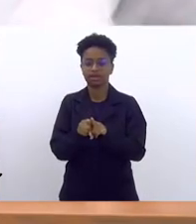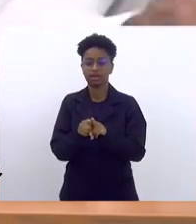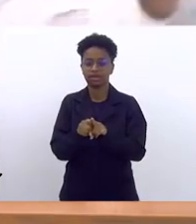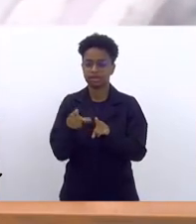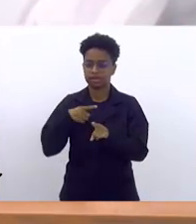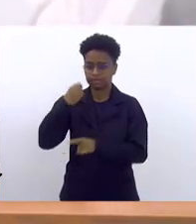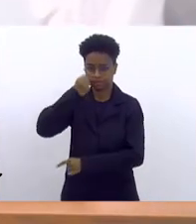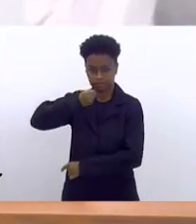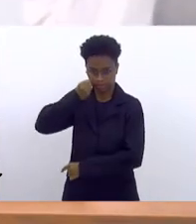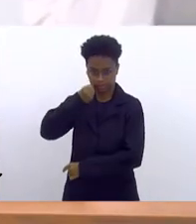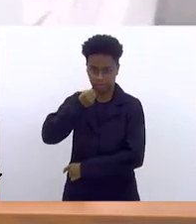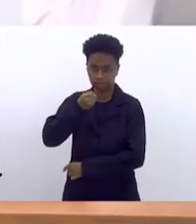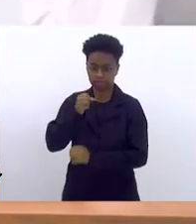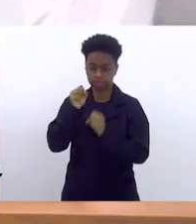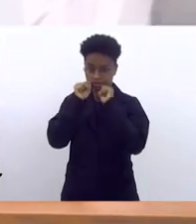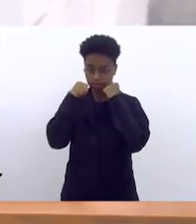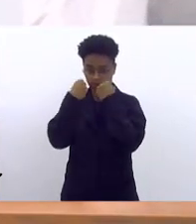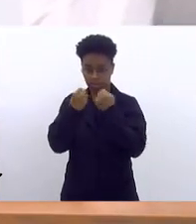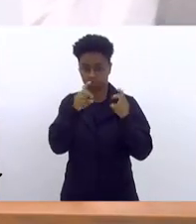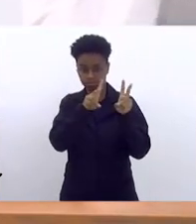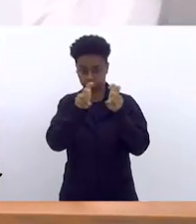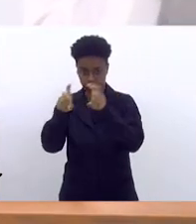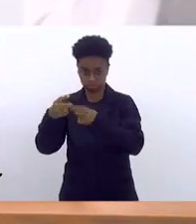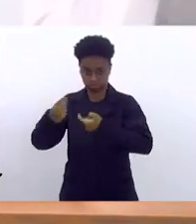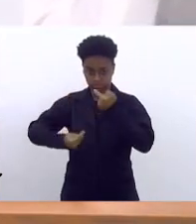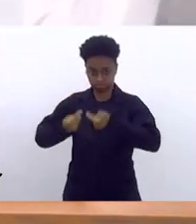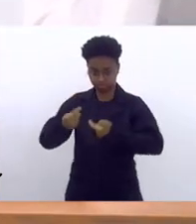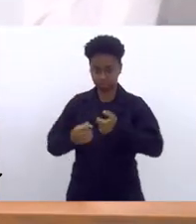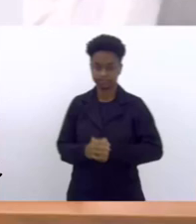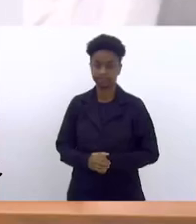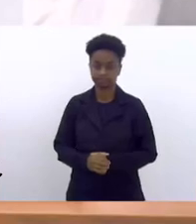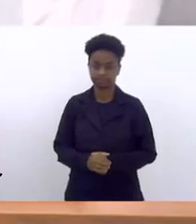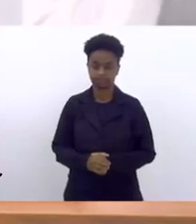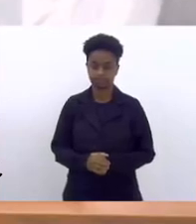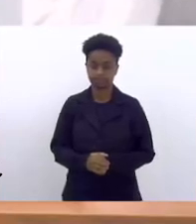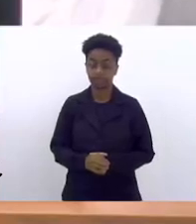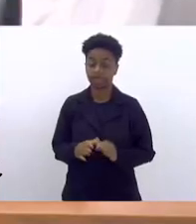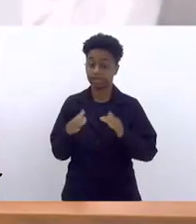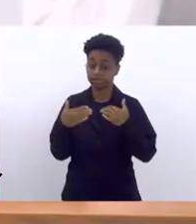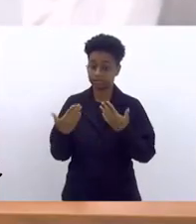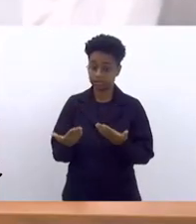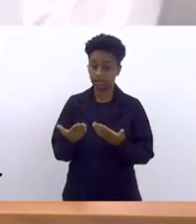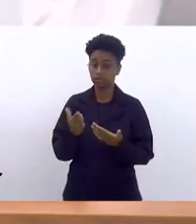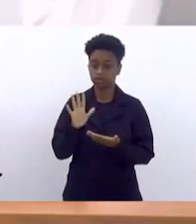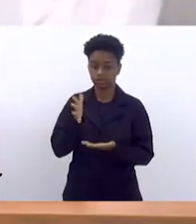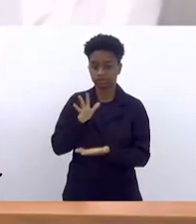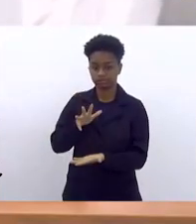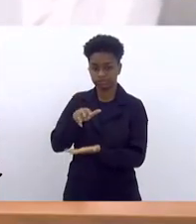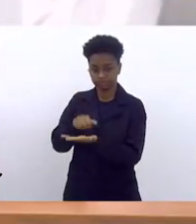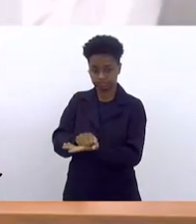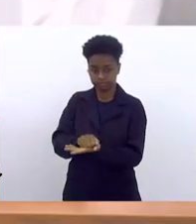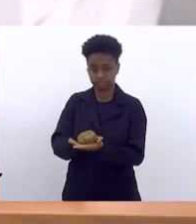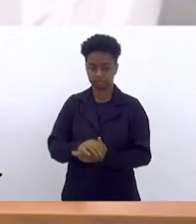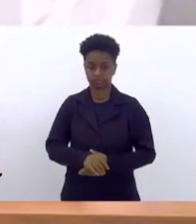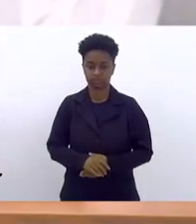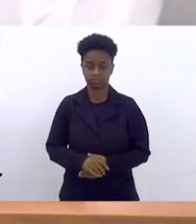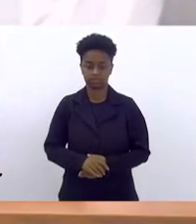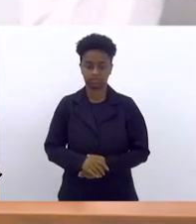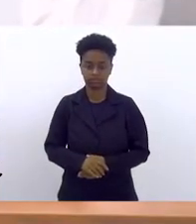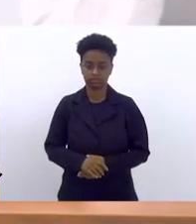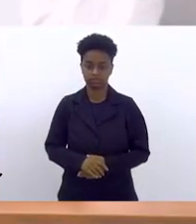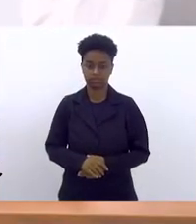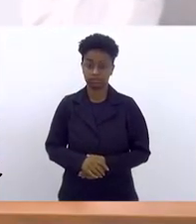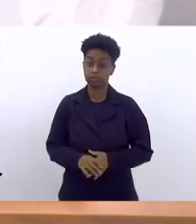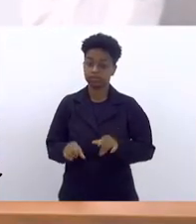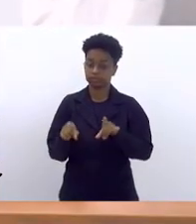não um seminário sobre esse tema. Então já fica aqui esse registro. Queria também